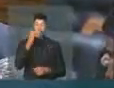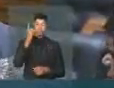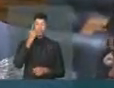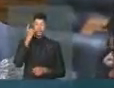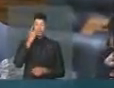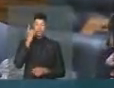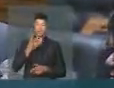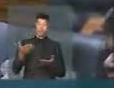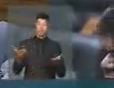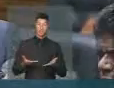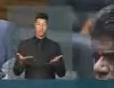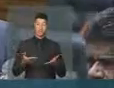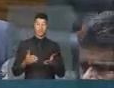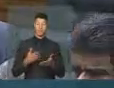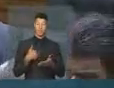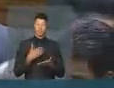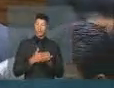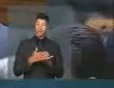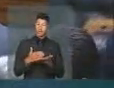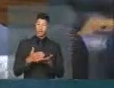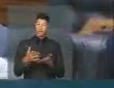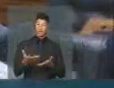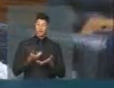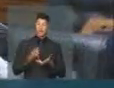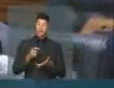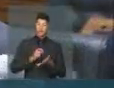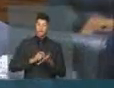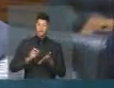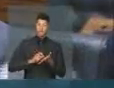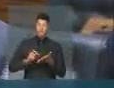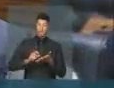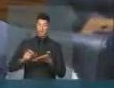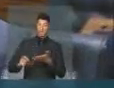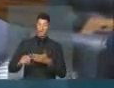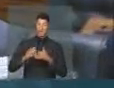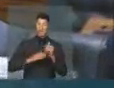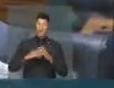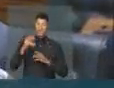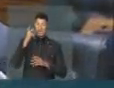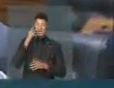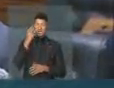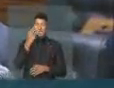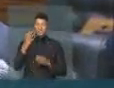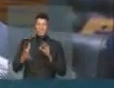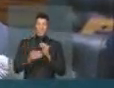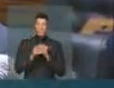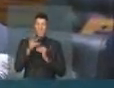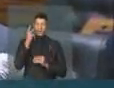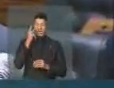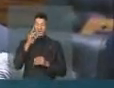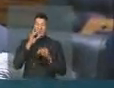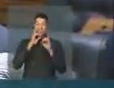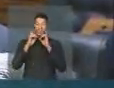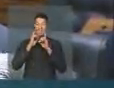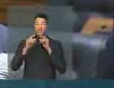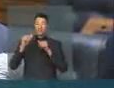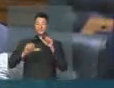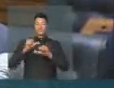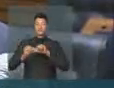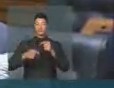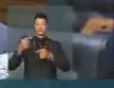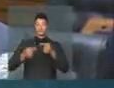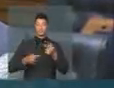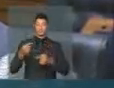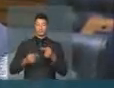deputados. Hoje eu comecei a recolher as assinaturas para 3 emendas para a discussão da reforma